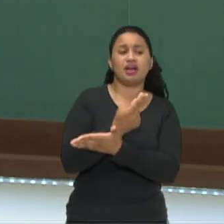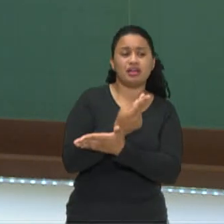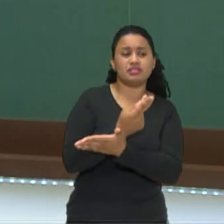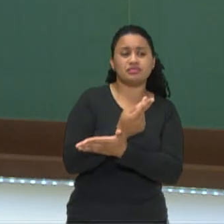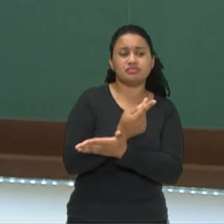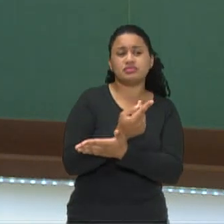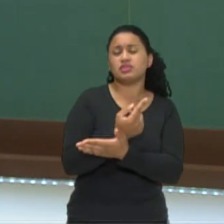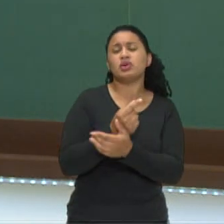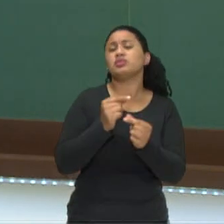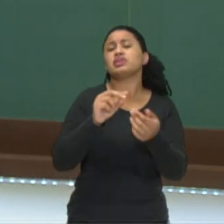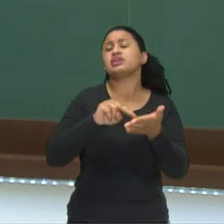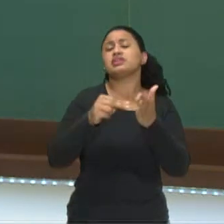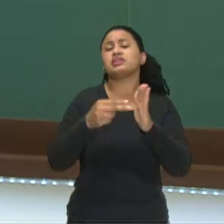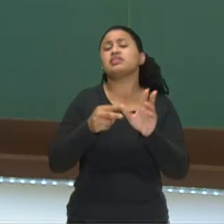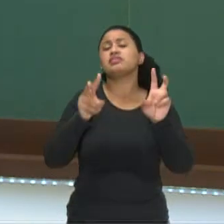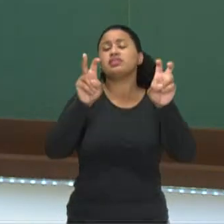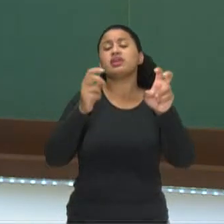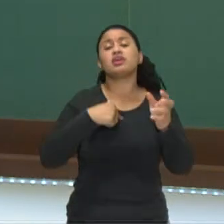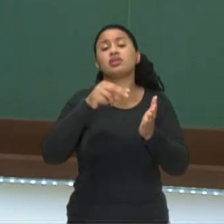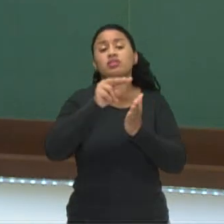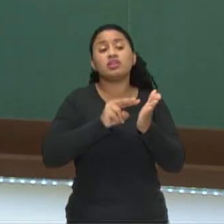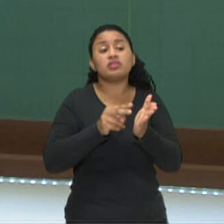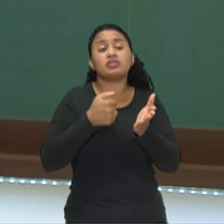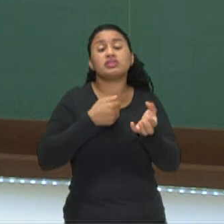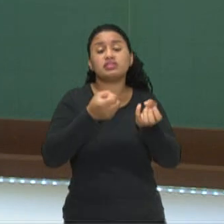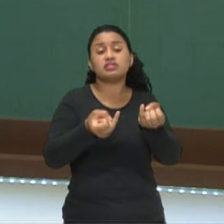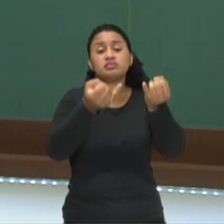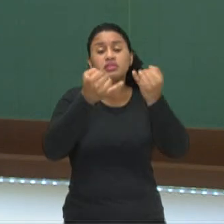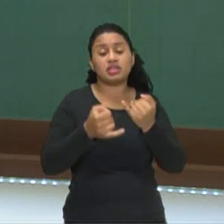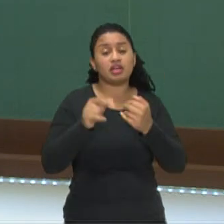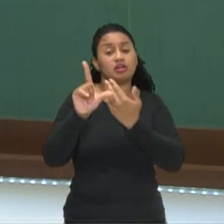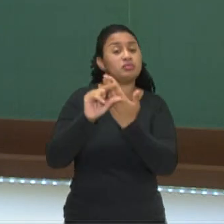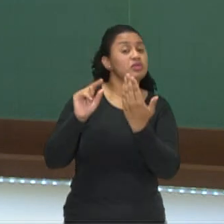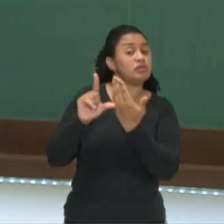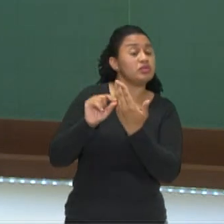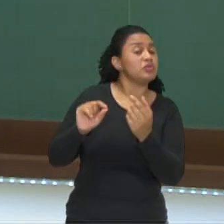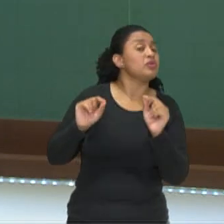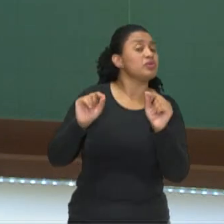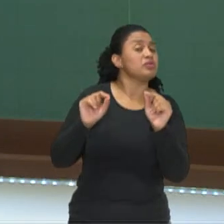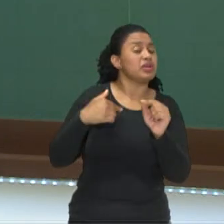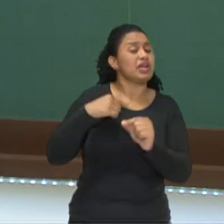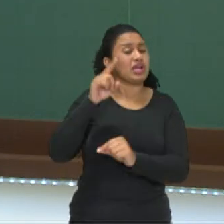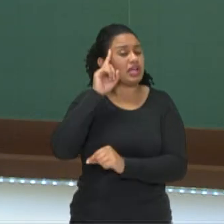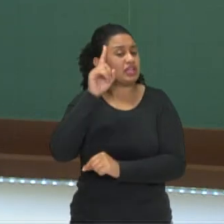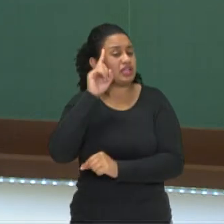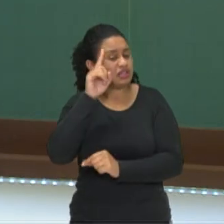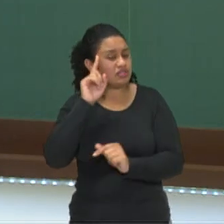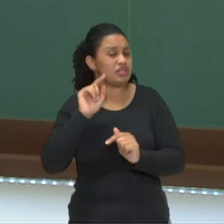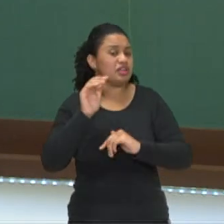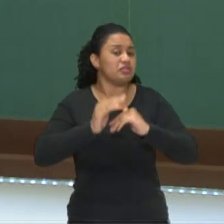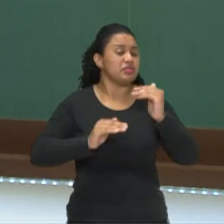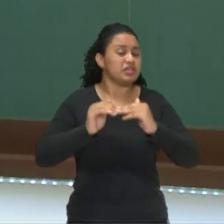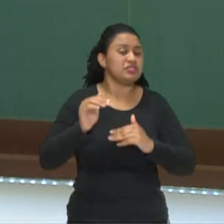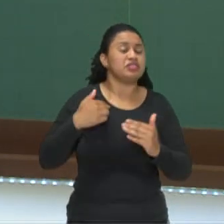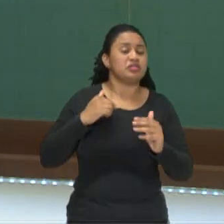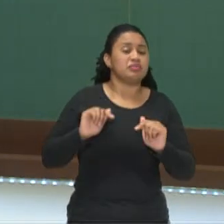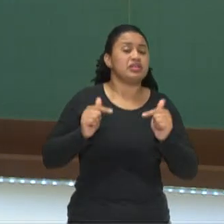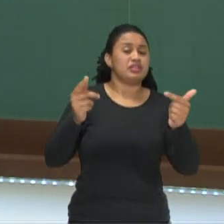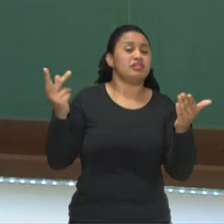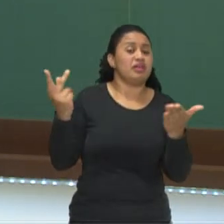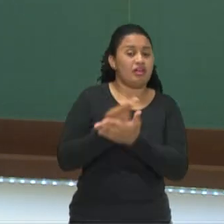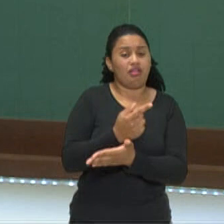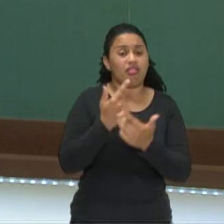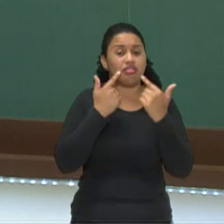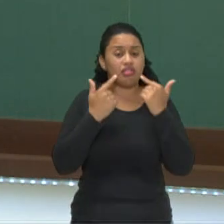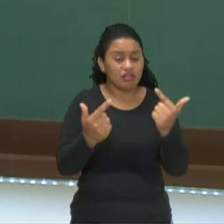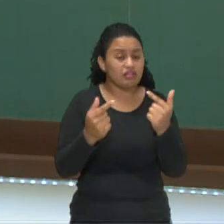que será que esse leitor quis dizer para o autor Rubem Braga, né? Que cada dia ele pratica uma má ação contra a língua.